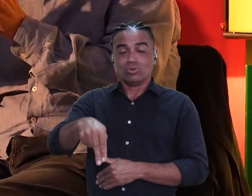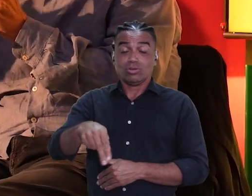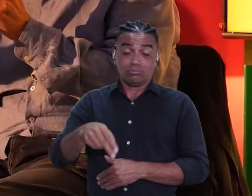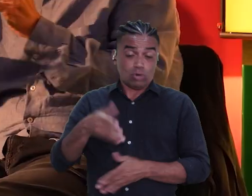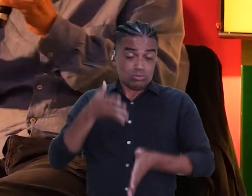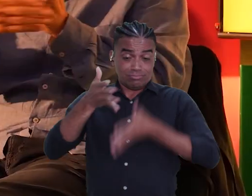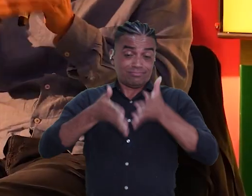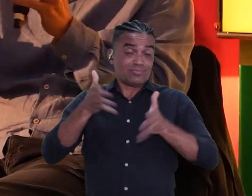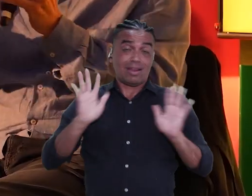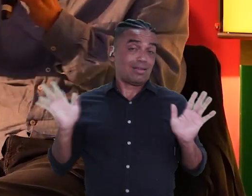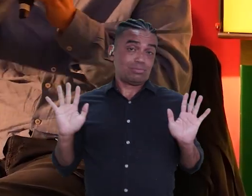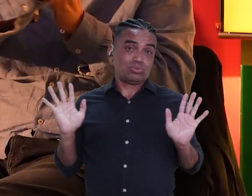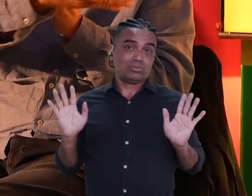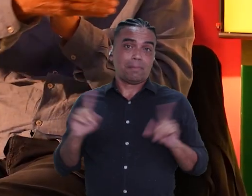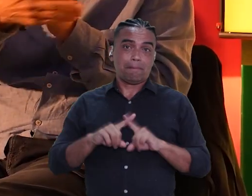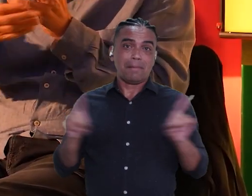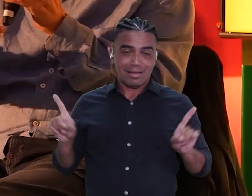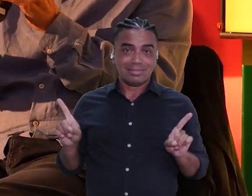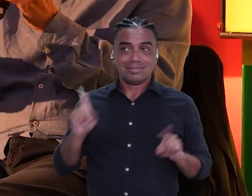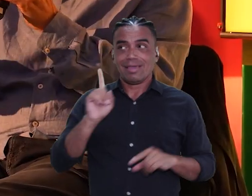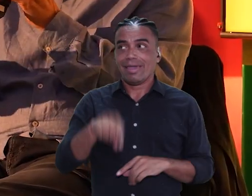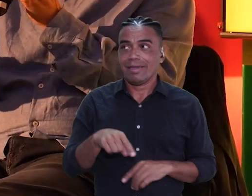falamos, mas que